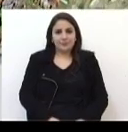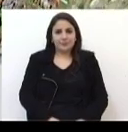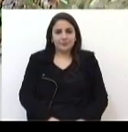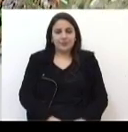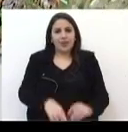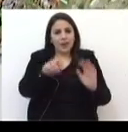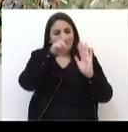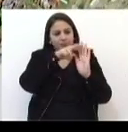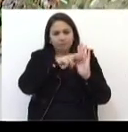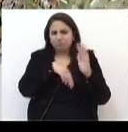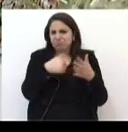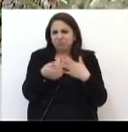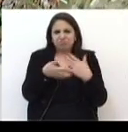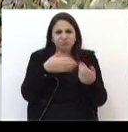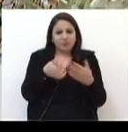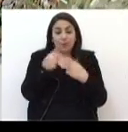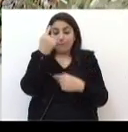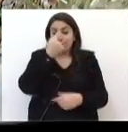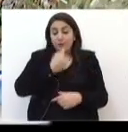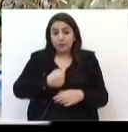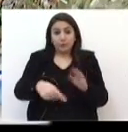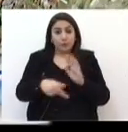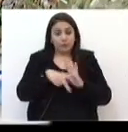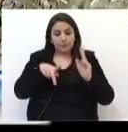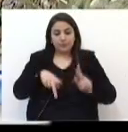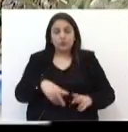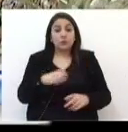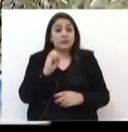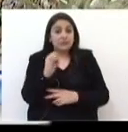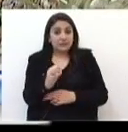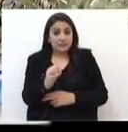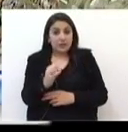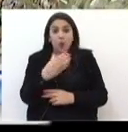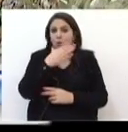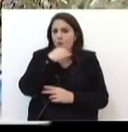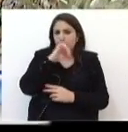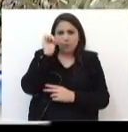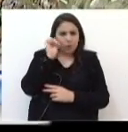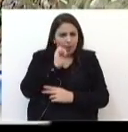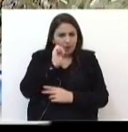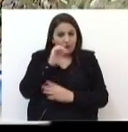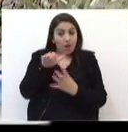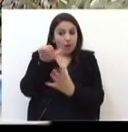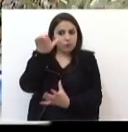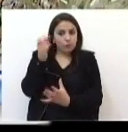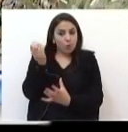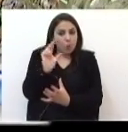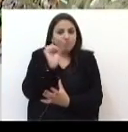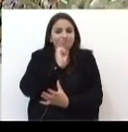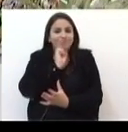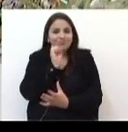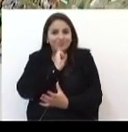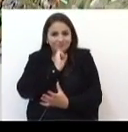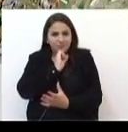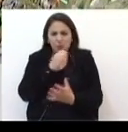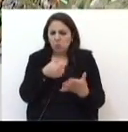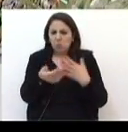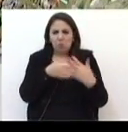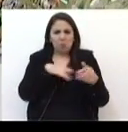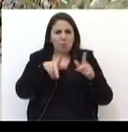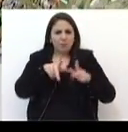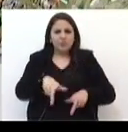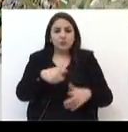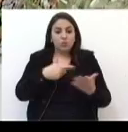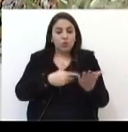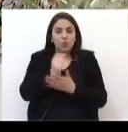A norma independe do perfil do cliente. Seja ele homem ou mulher, adulto ou idoso. Qualquer pessoa